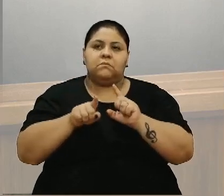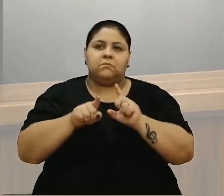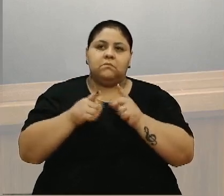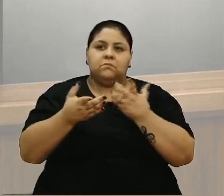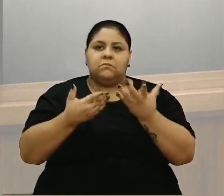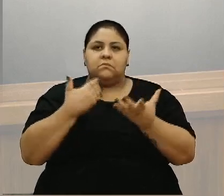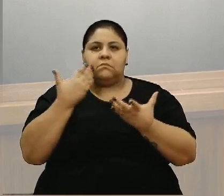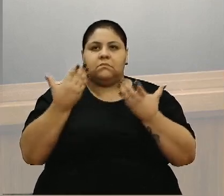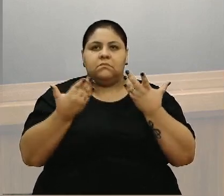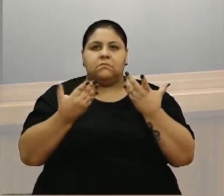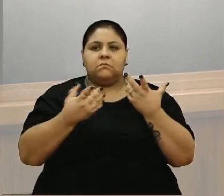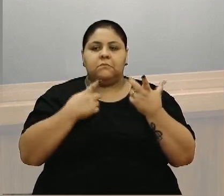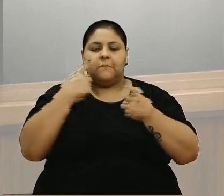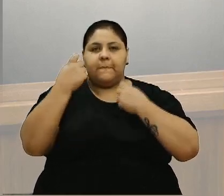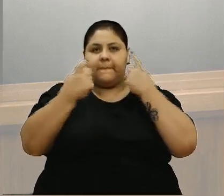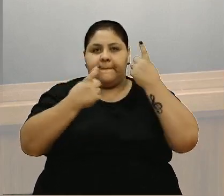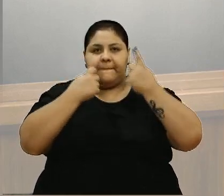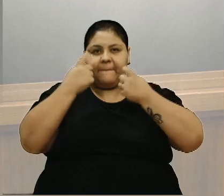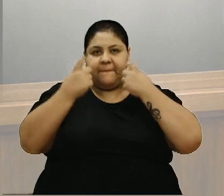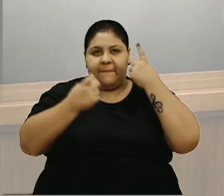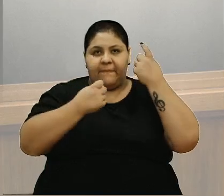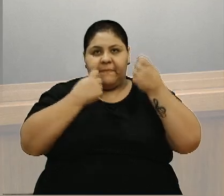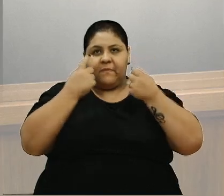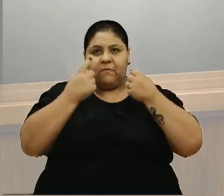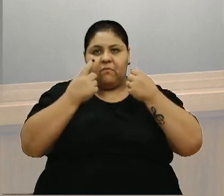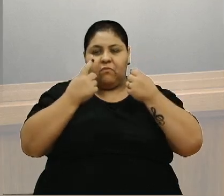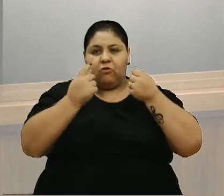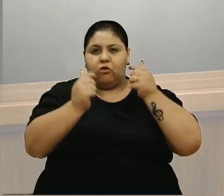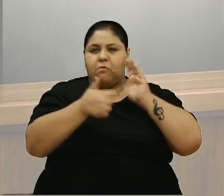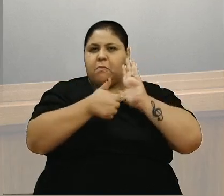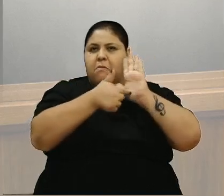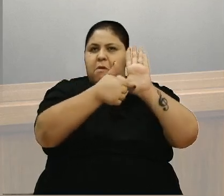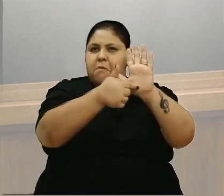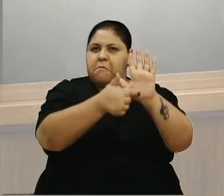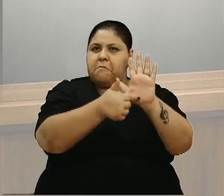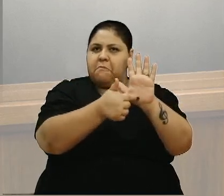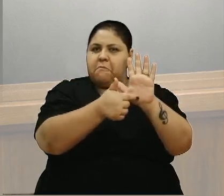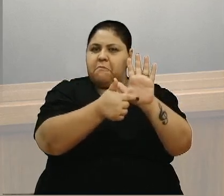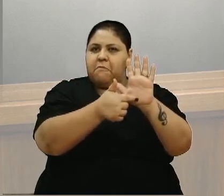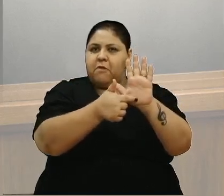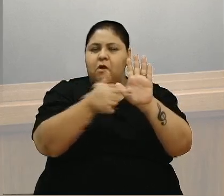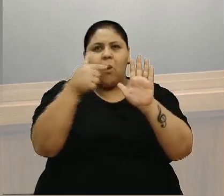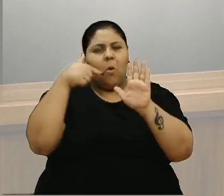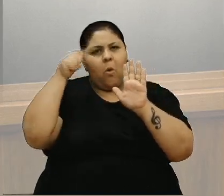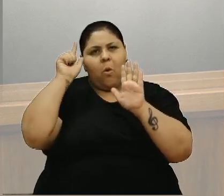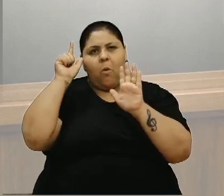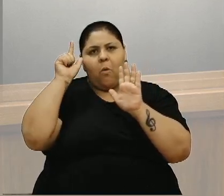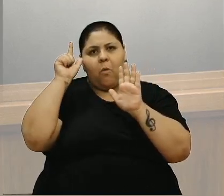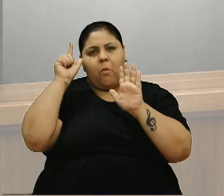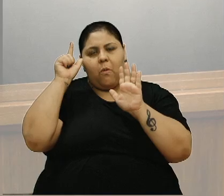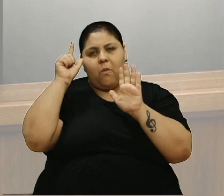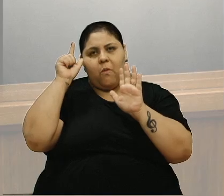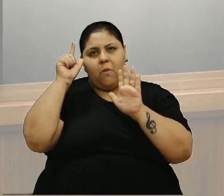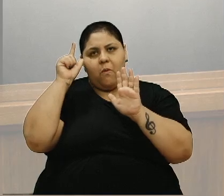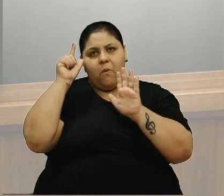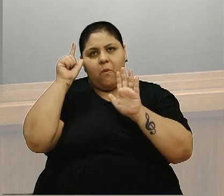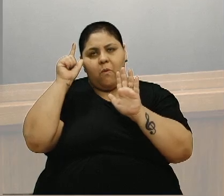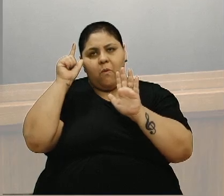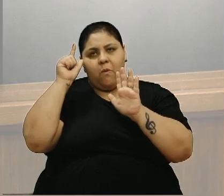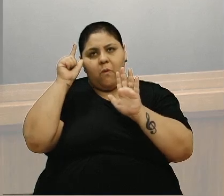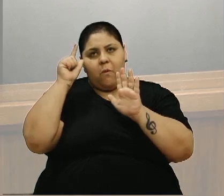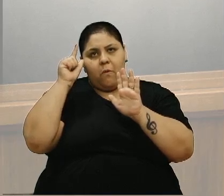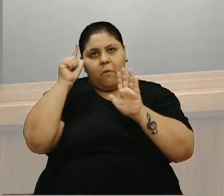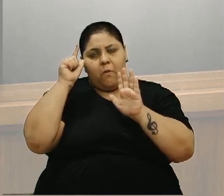pouco mais de preocupação a partir de uma publicação que foi feita ontem, que é a respeito dos